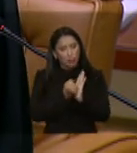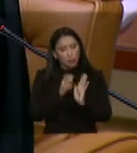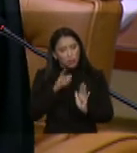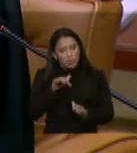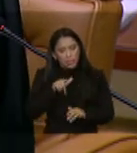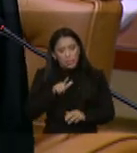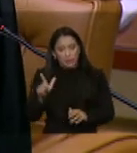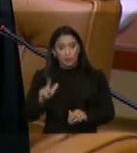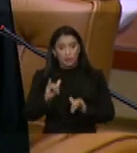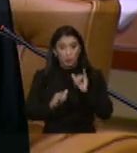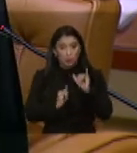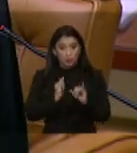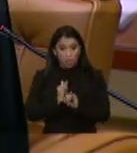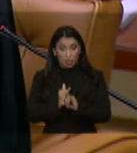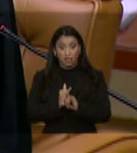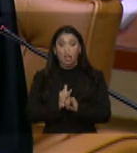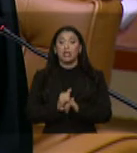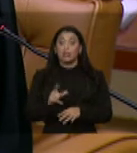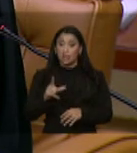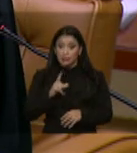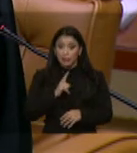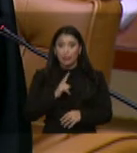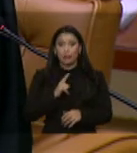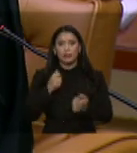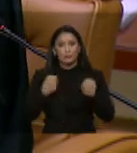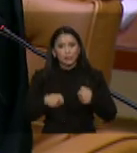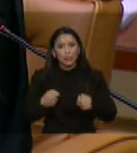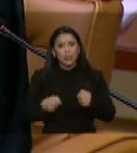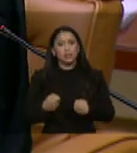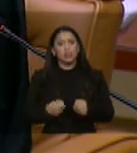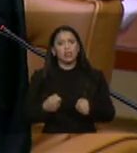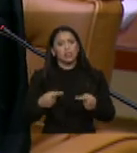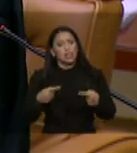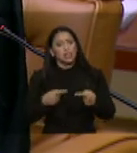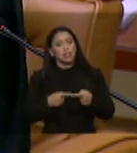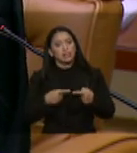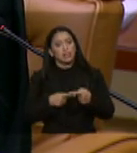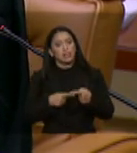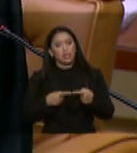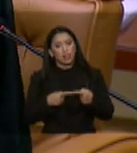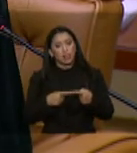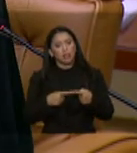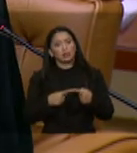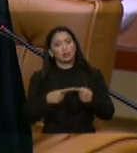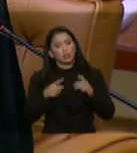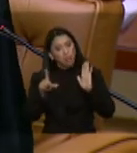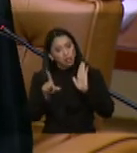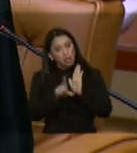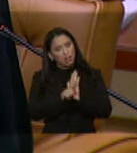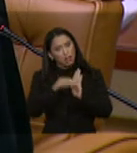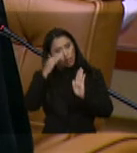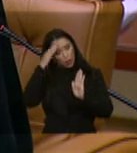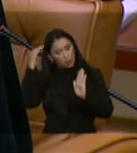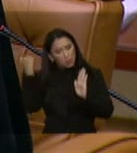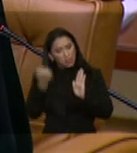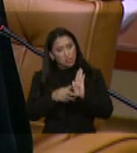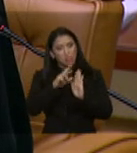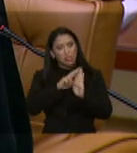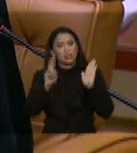disse não só pode como deve também servir de base legal para justificar a obrigação dos atendimentos e